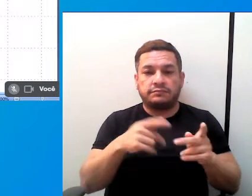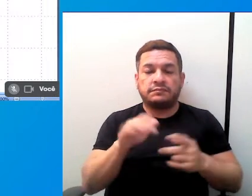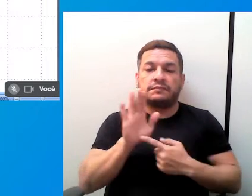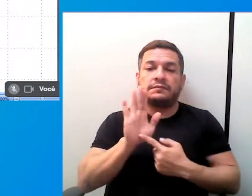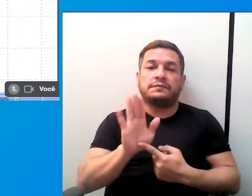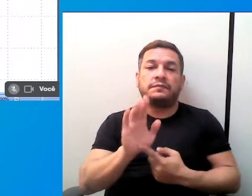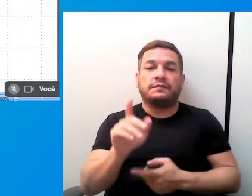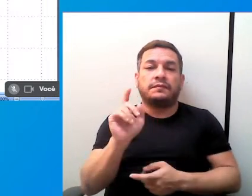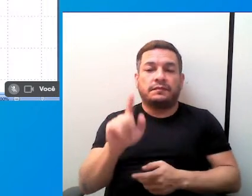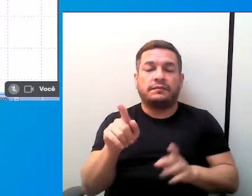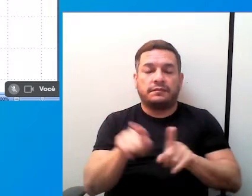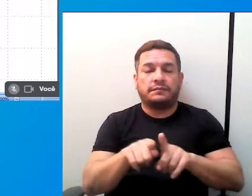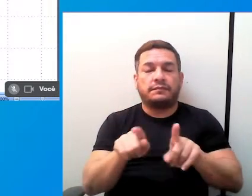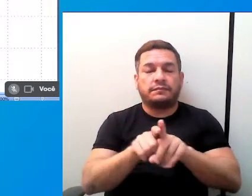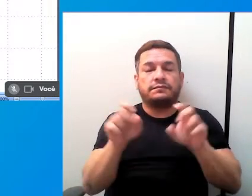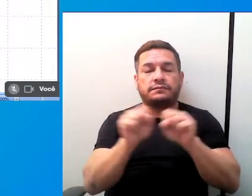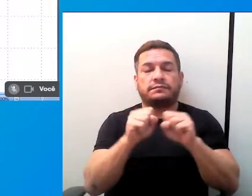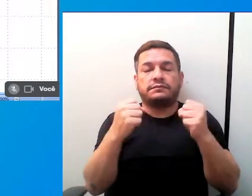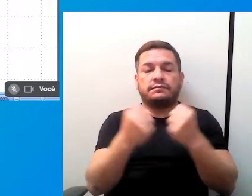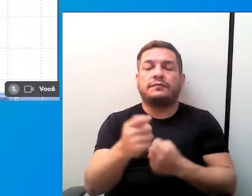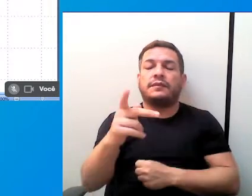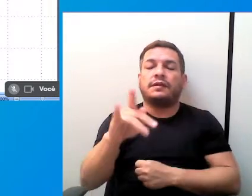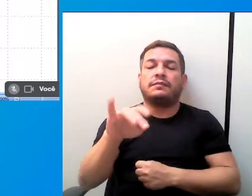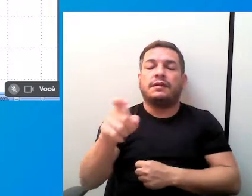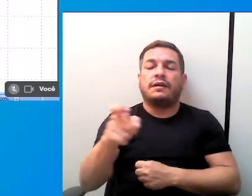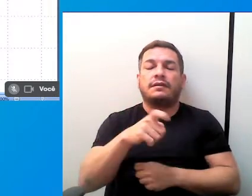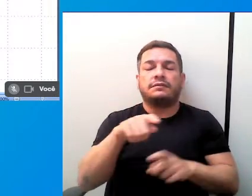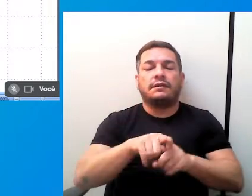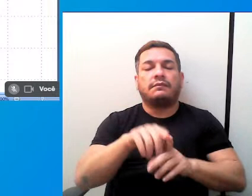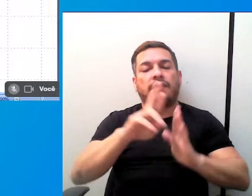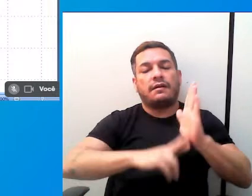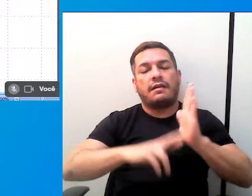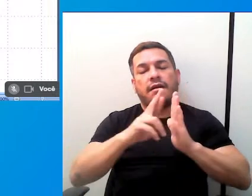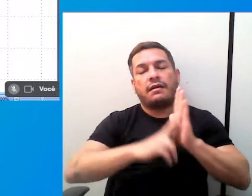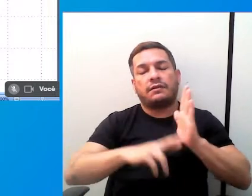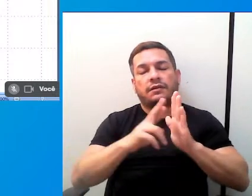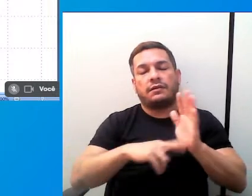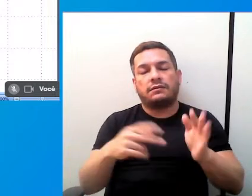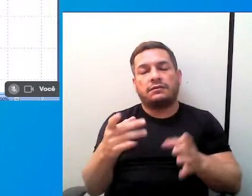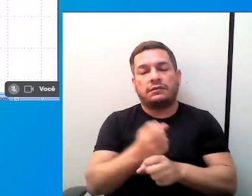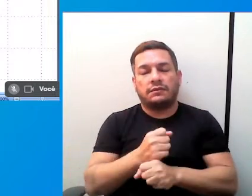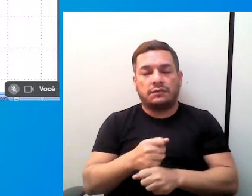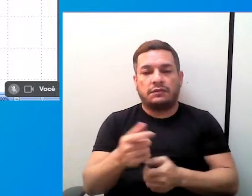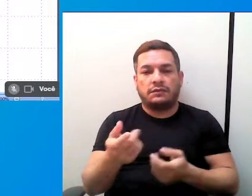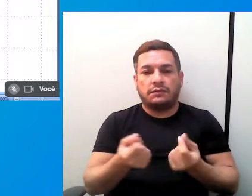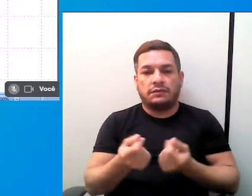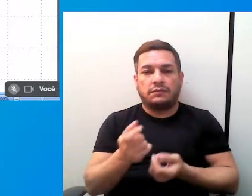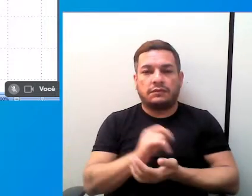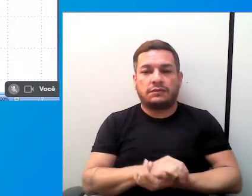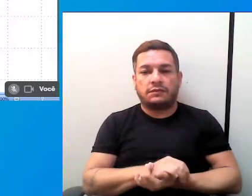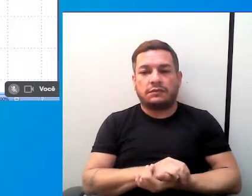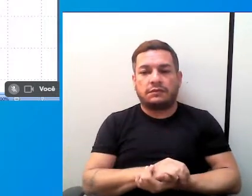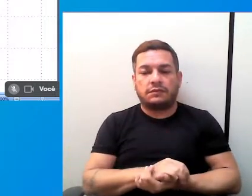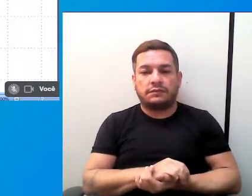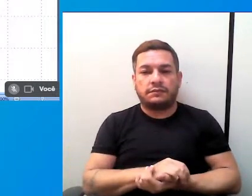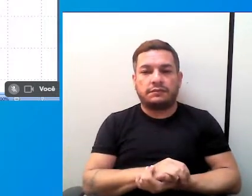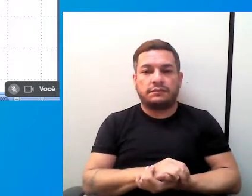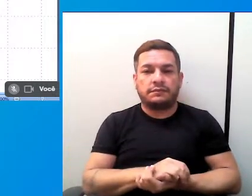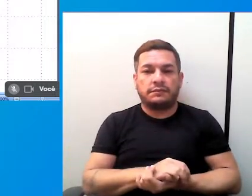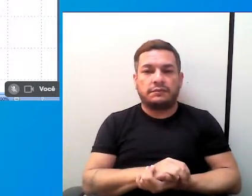apresentam seus resultados nos seminários do PIEX e o relatório de prestação de contas é entregue ao final do